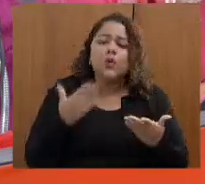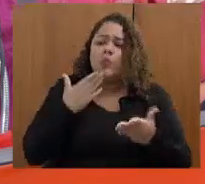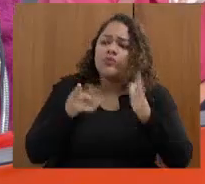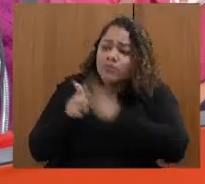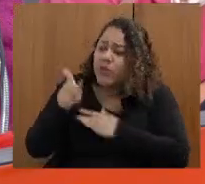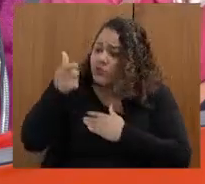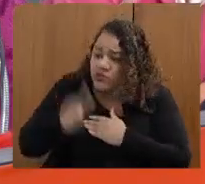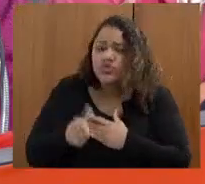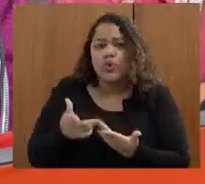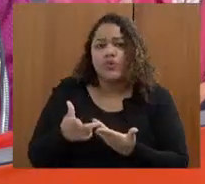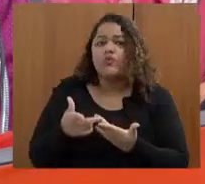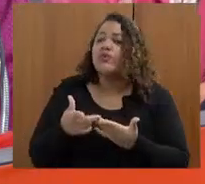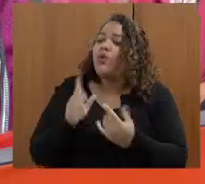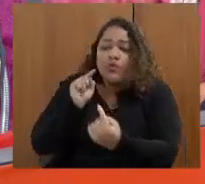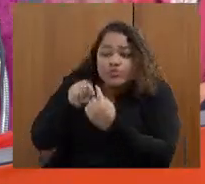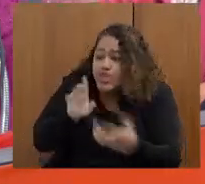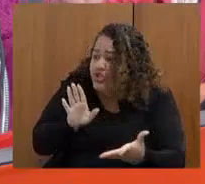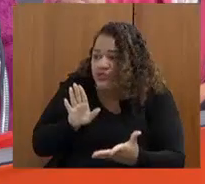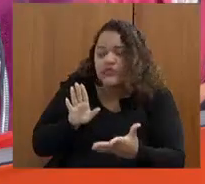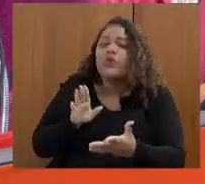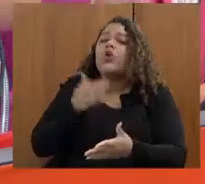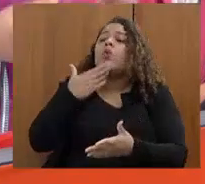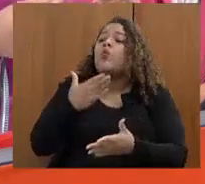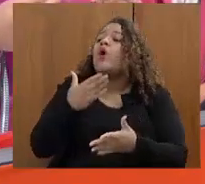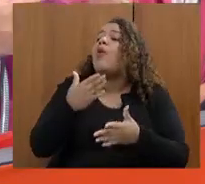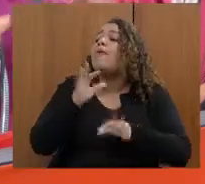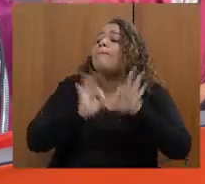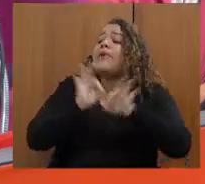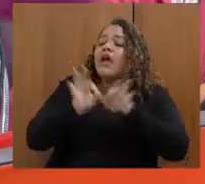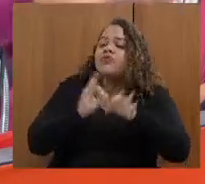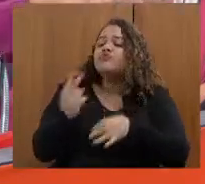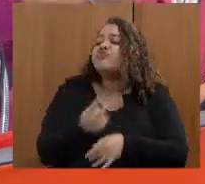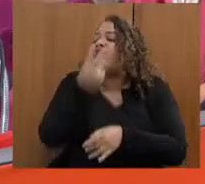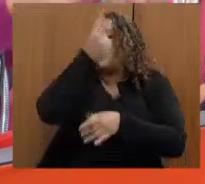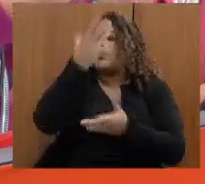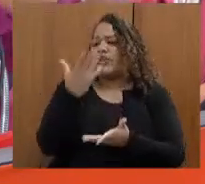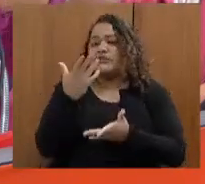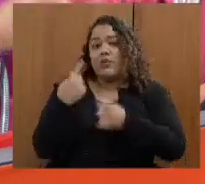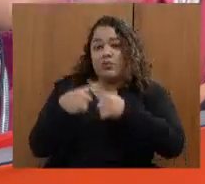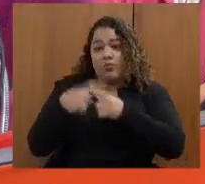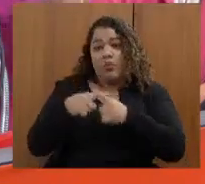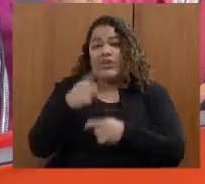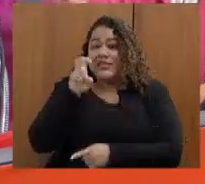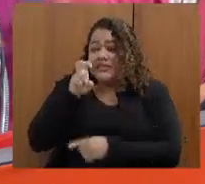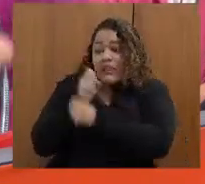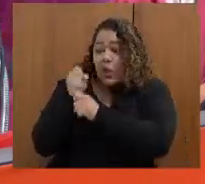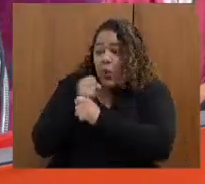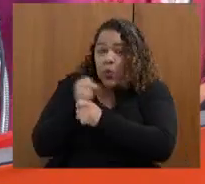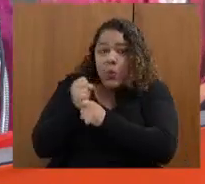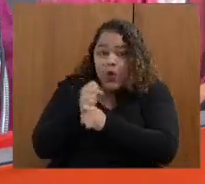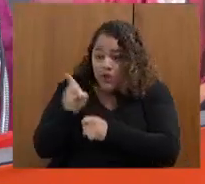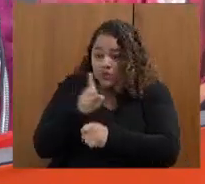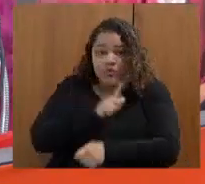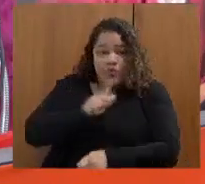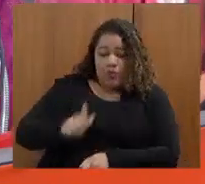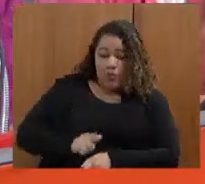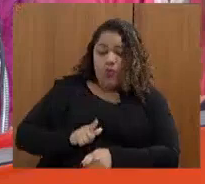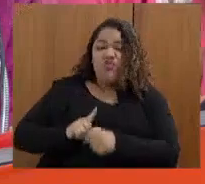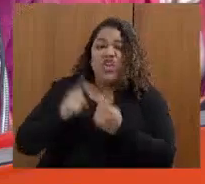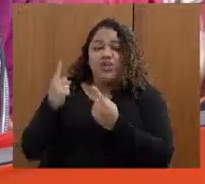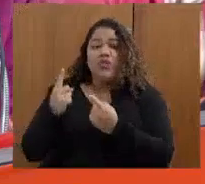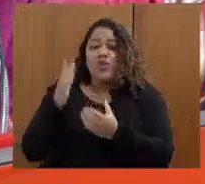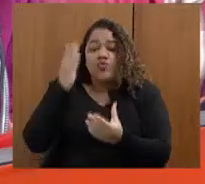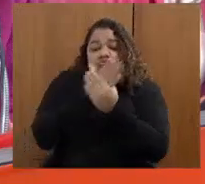Qual que é o plano do governo para valorizar a categoria considerando que tem cinco anos que ele luta no judiciário para retirar os poucos direitos